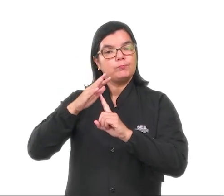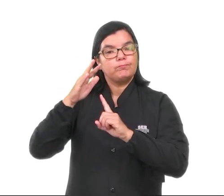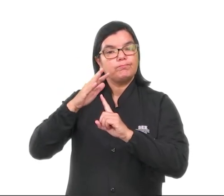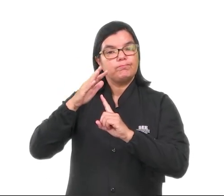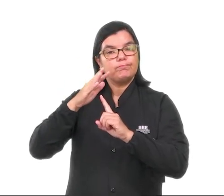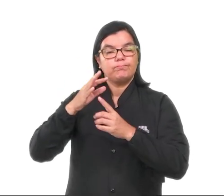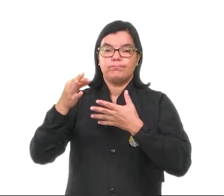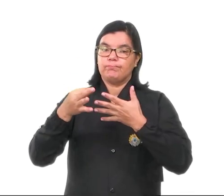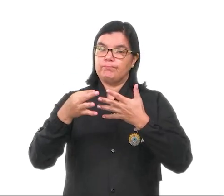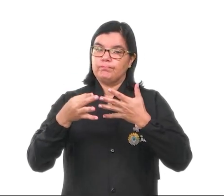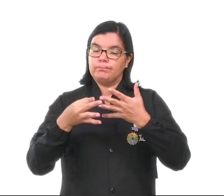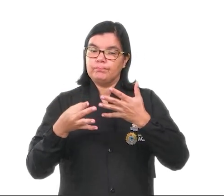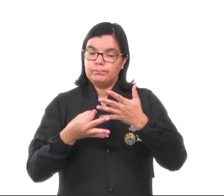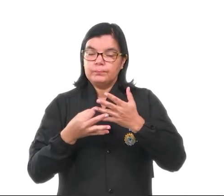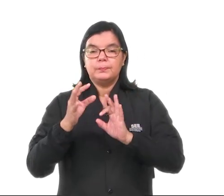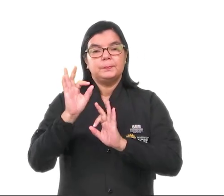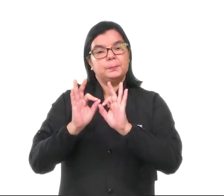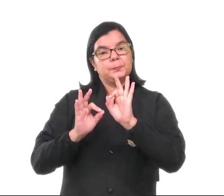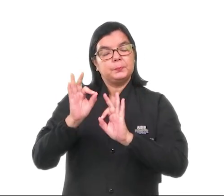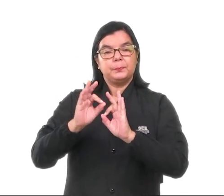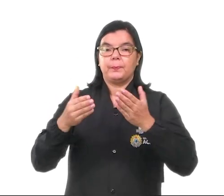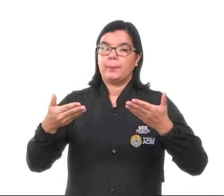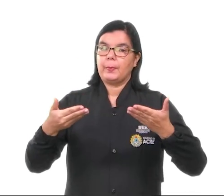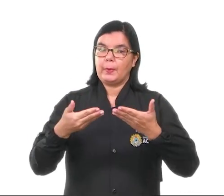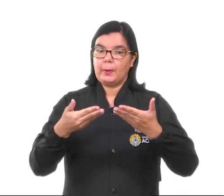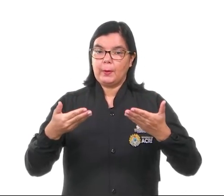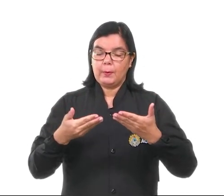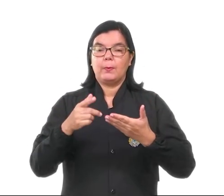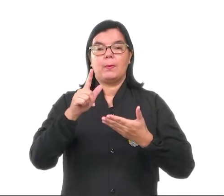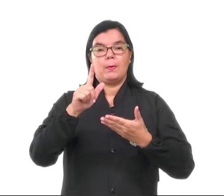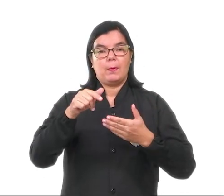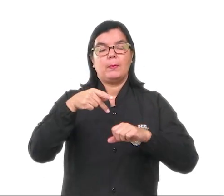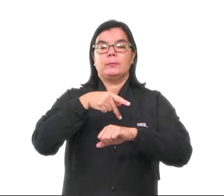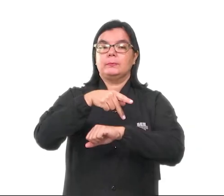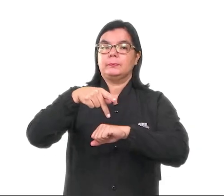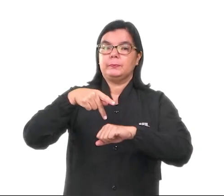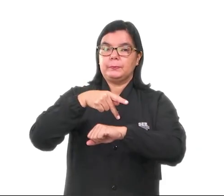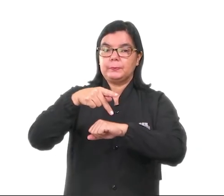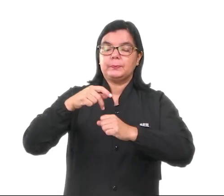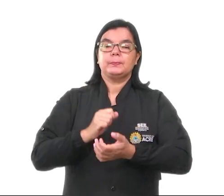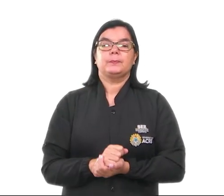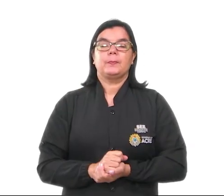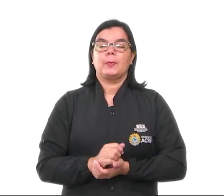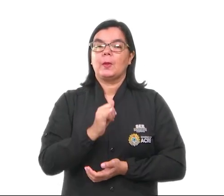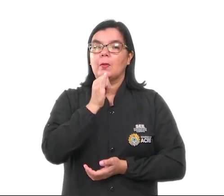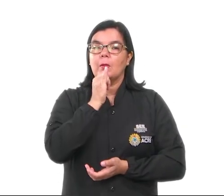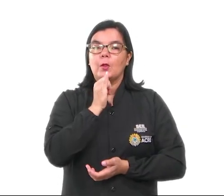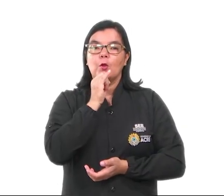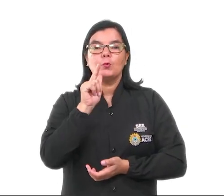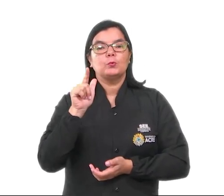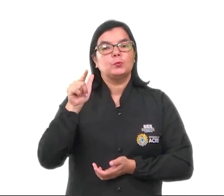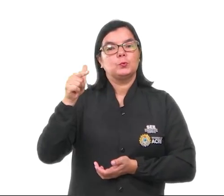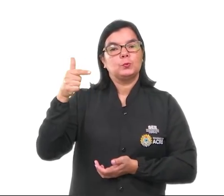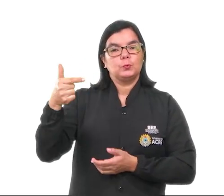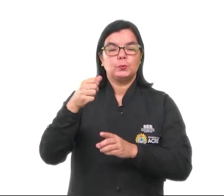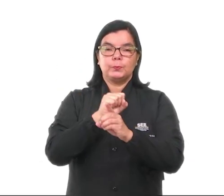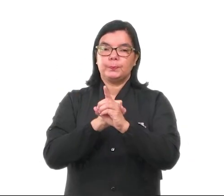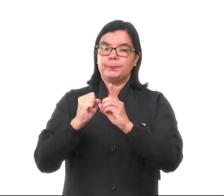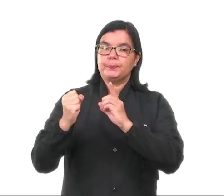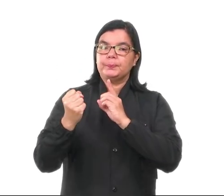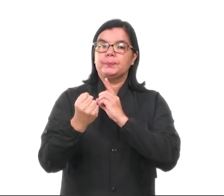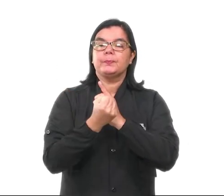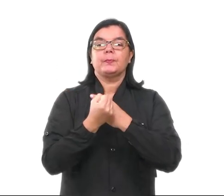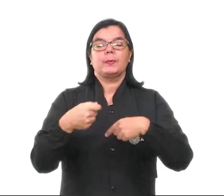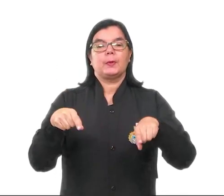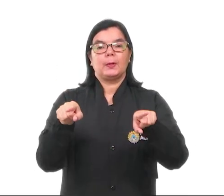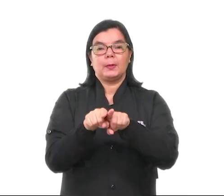influenciando e constituindo o que hoje é o nosso país, a exemplo de outras sociedades que